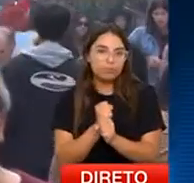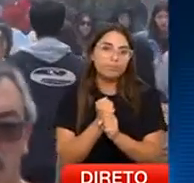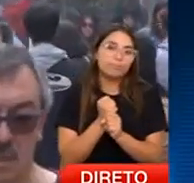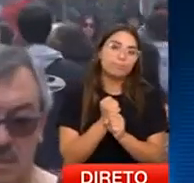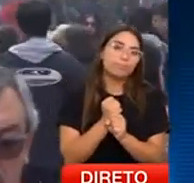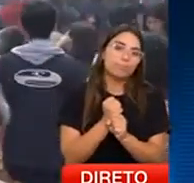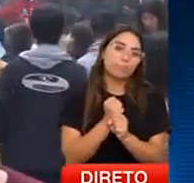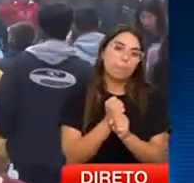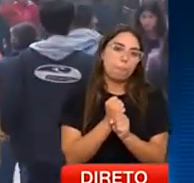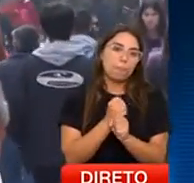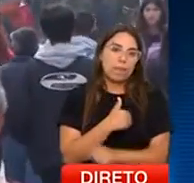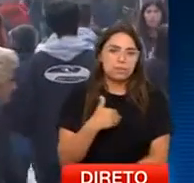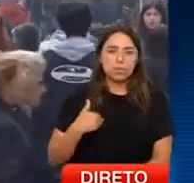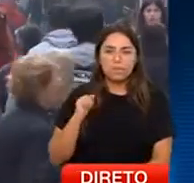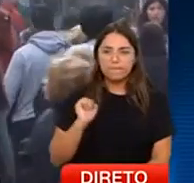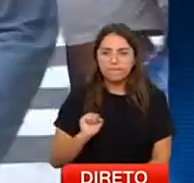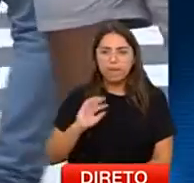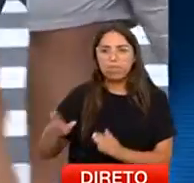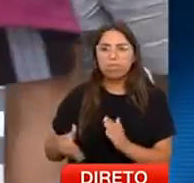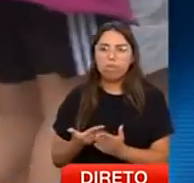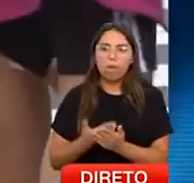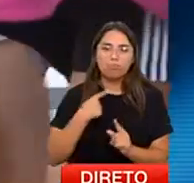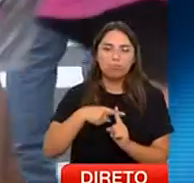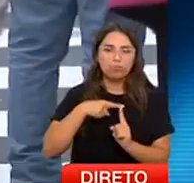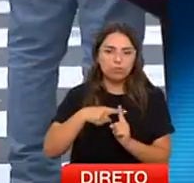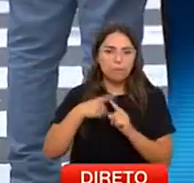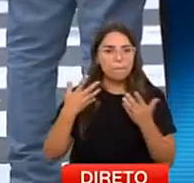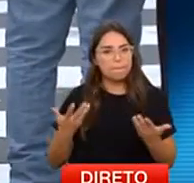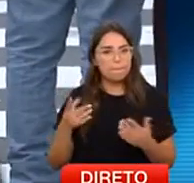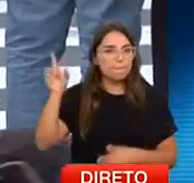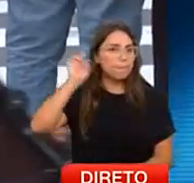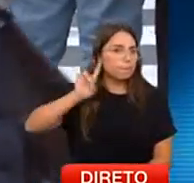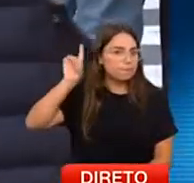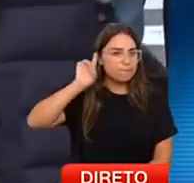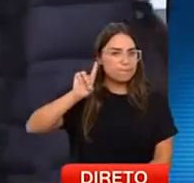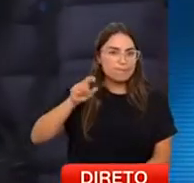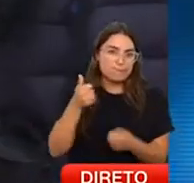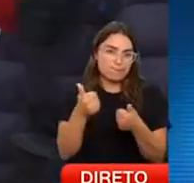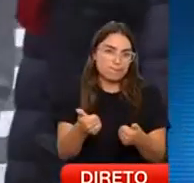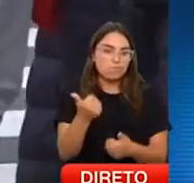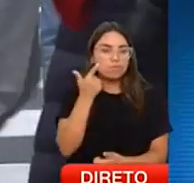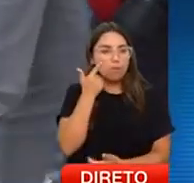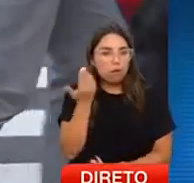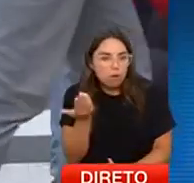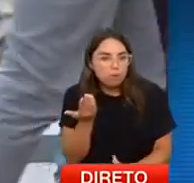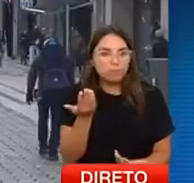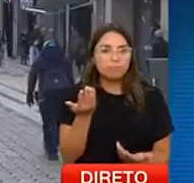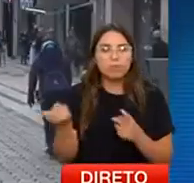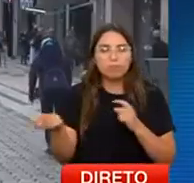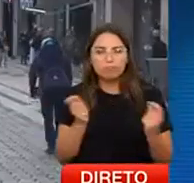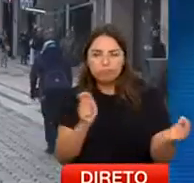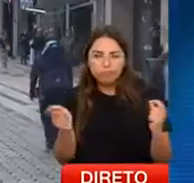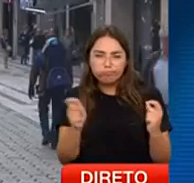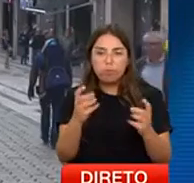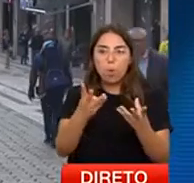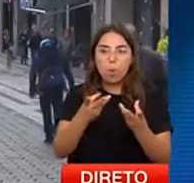promoção daquilo que é a sua saúde e do bem-estar e que hoje é é algo eh muito relevante nós eh e ainda bem assistimos muito neste debate do orçamento do Estado